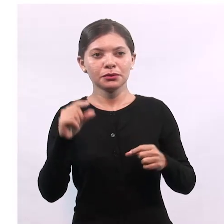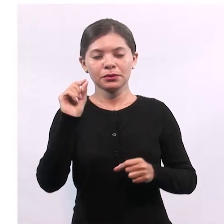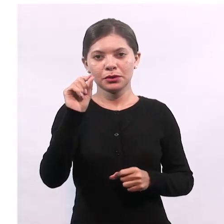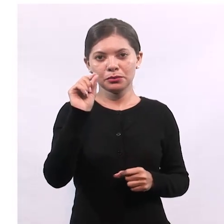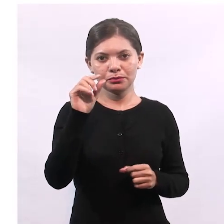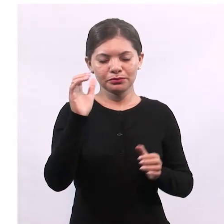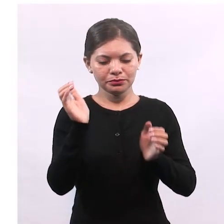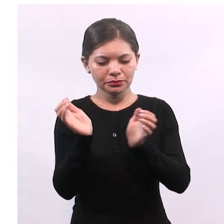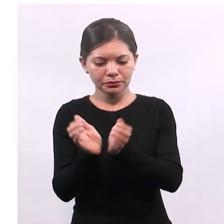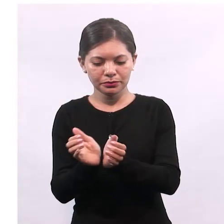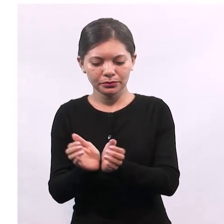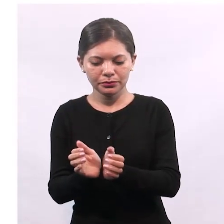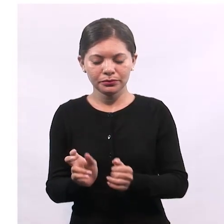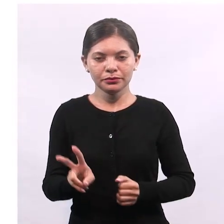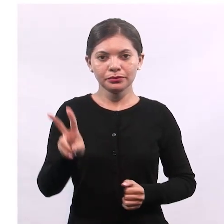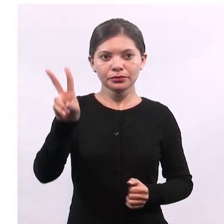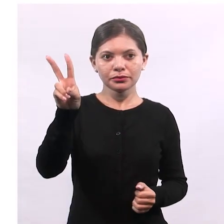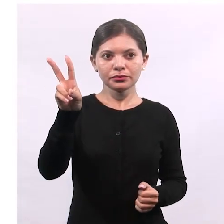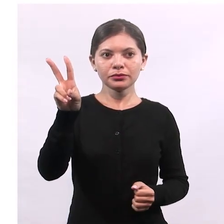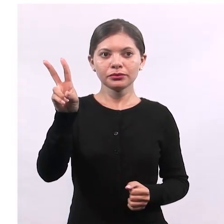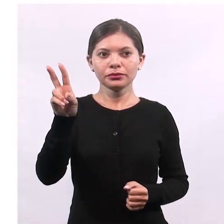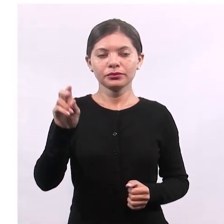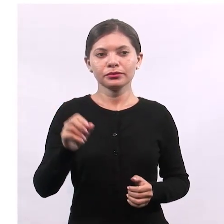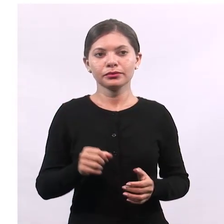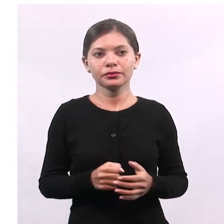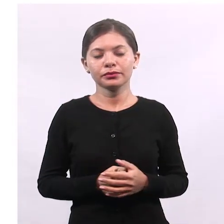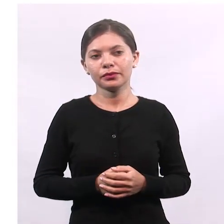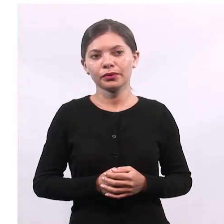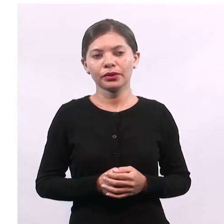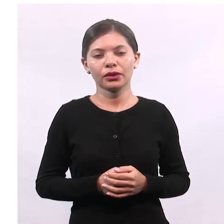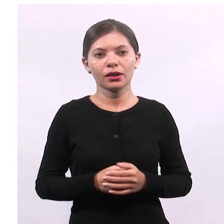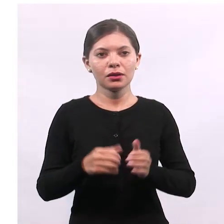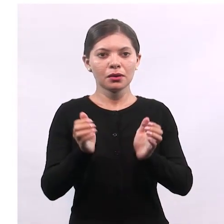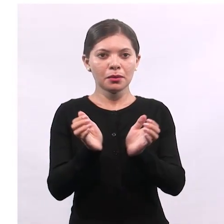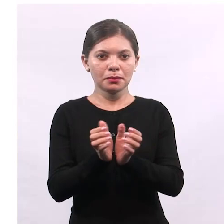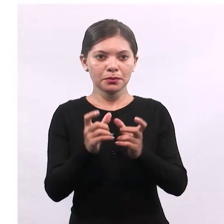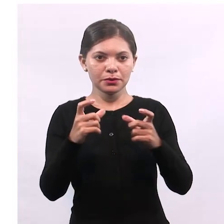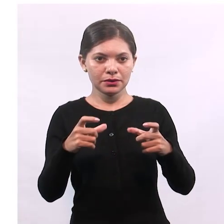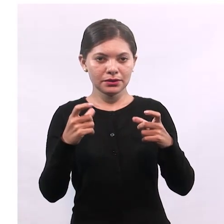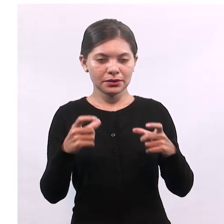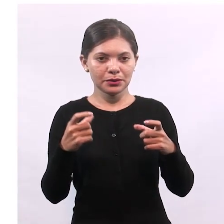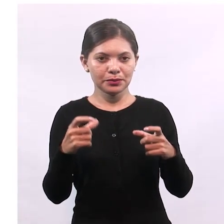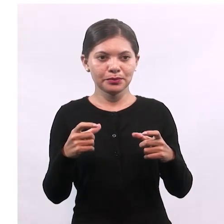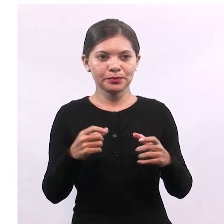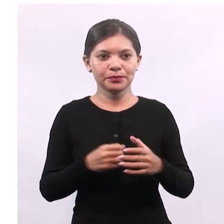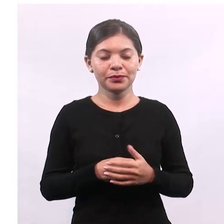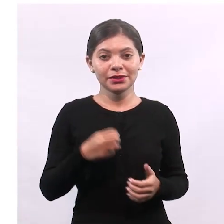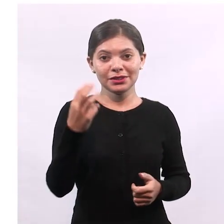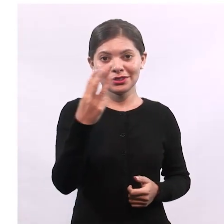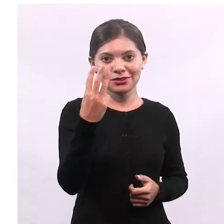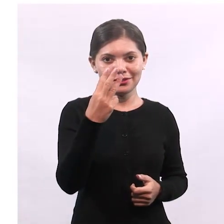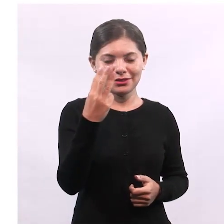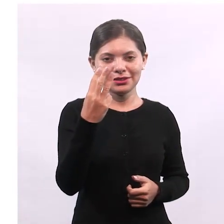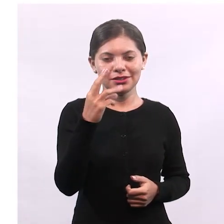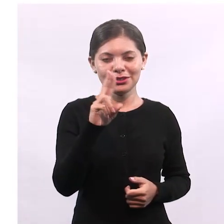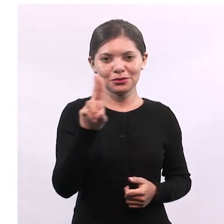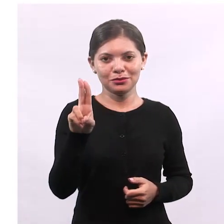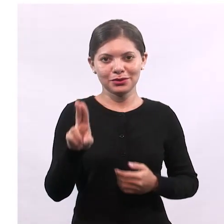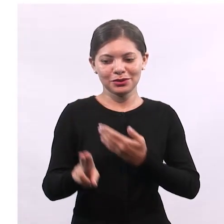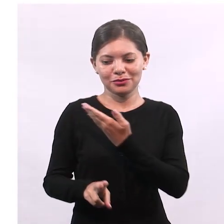agrupam os valores numa posição mais Central que pode ser a média a moda ou a mediana